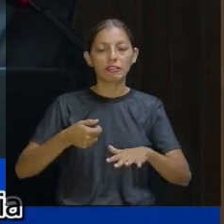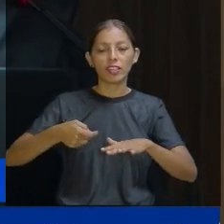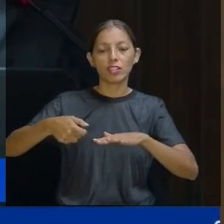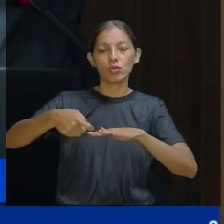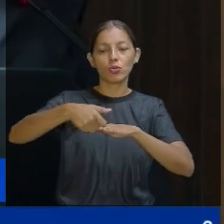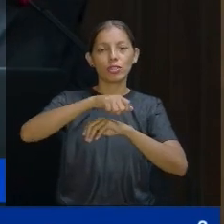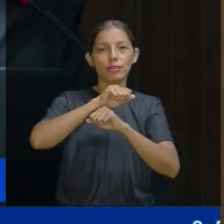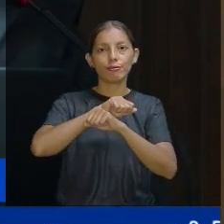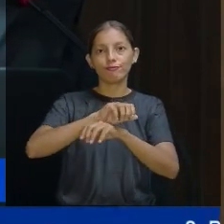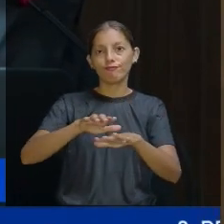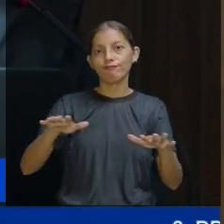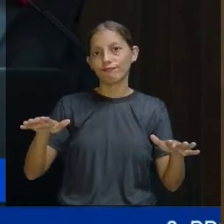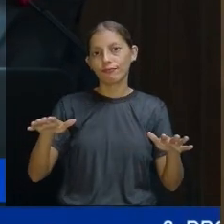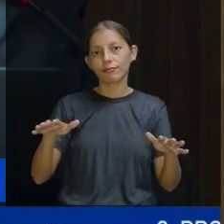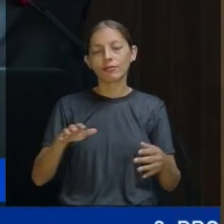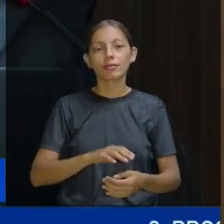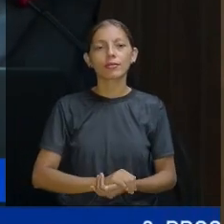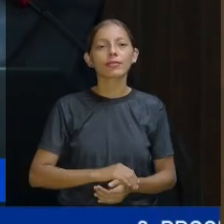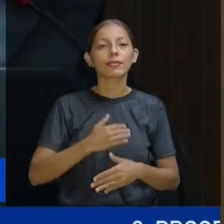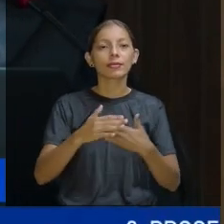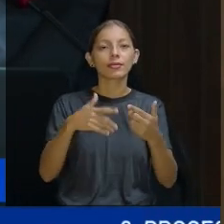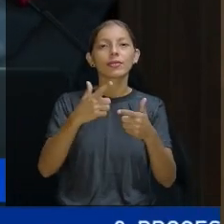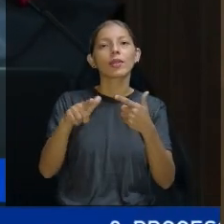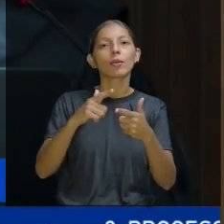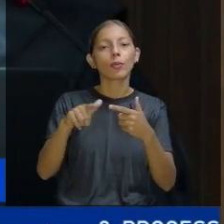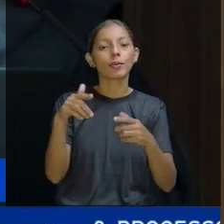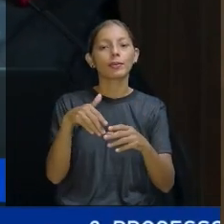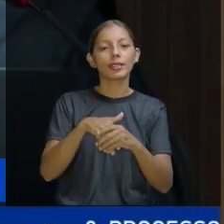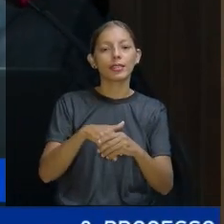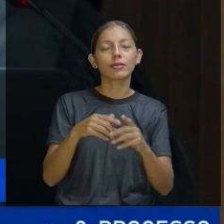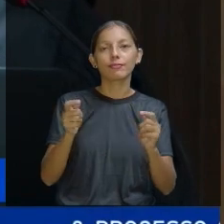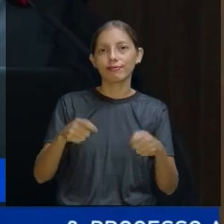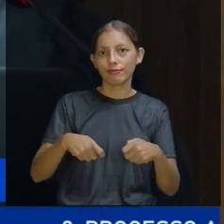um impacto nas eleições e, consequentemente,